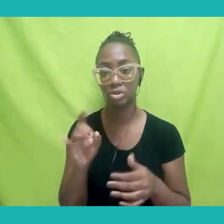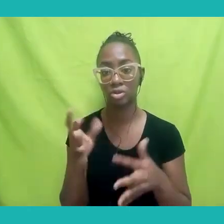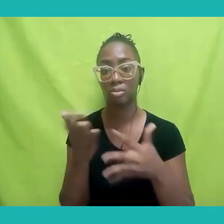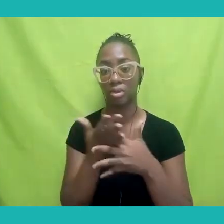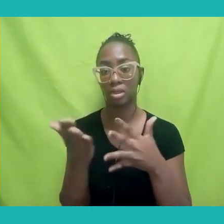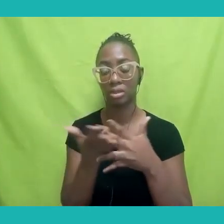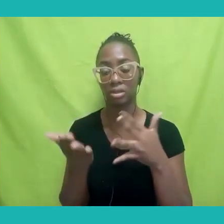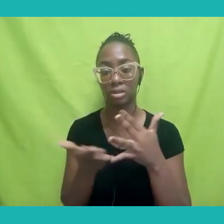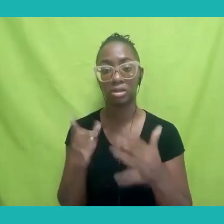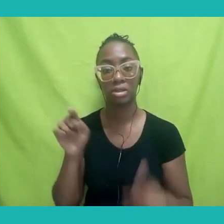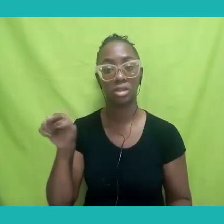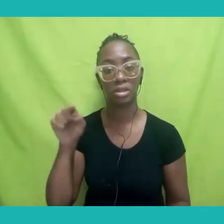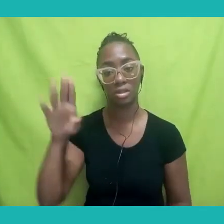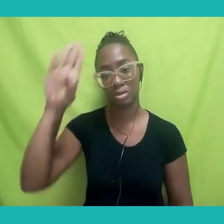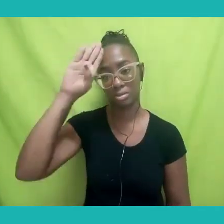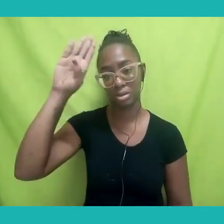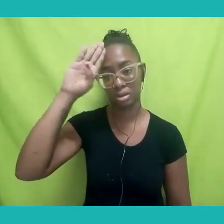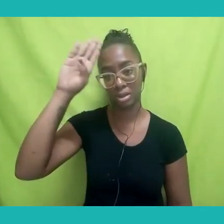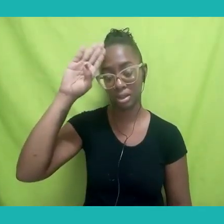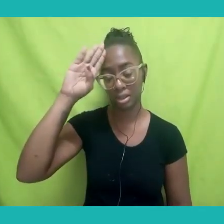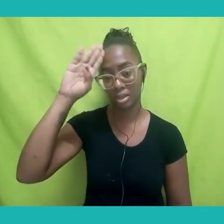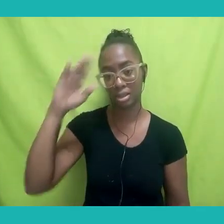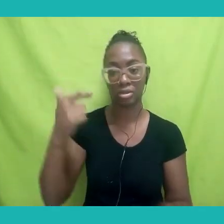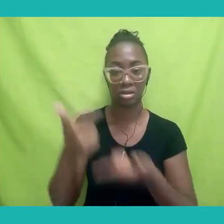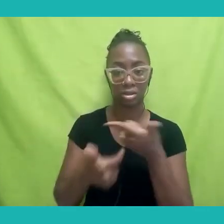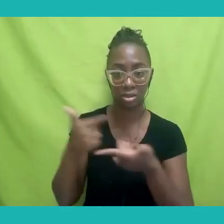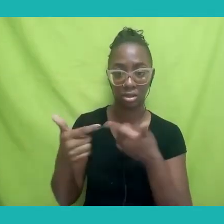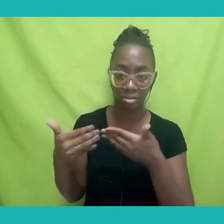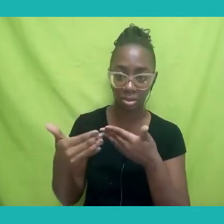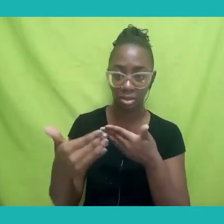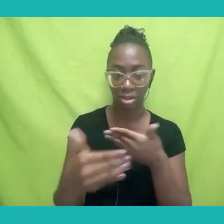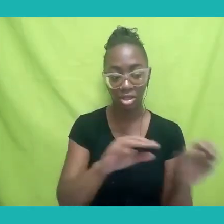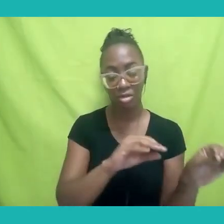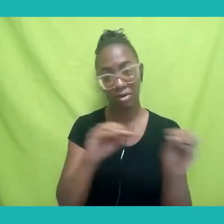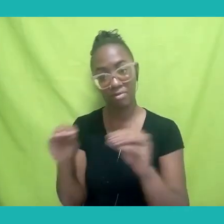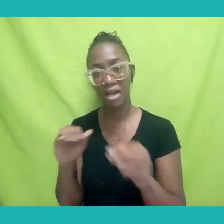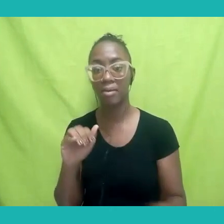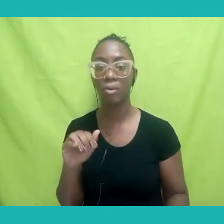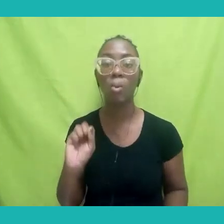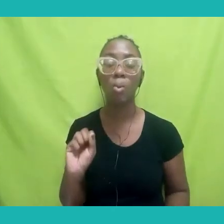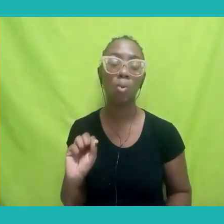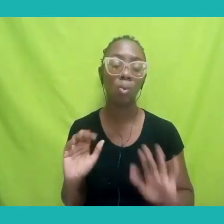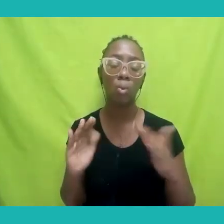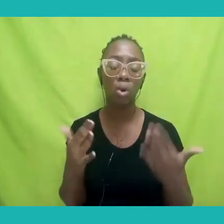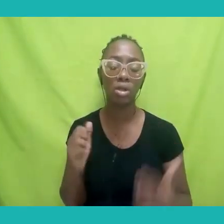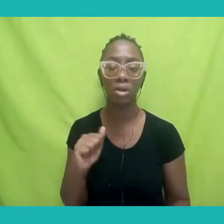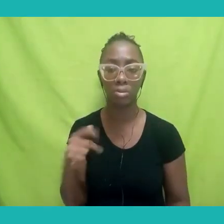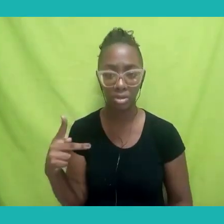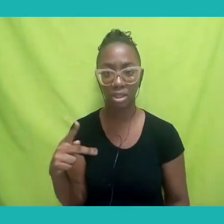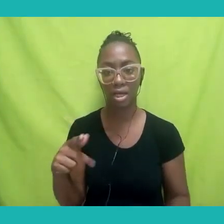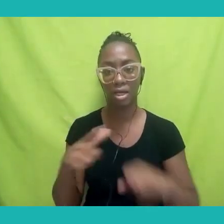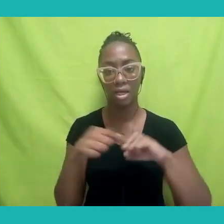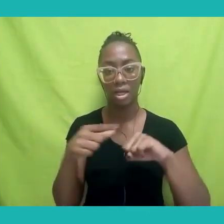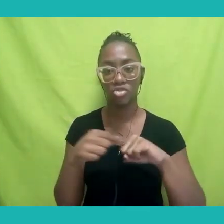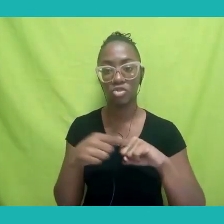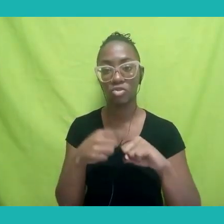esse militar da ativa vai levar para a inatividade, né? Na forma dos artigos 3A